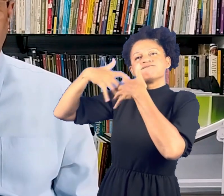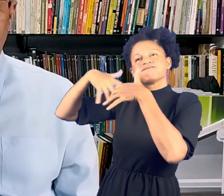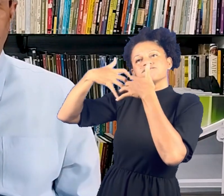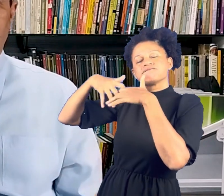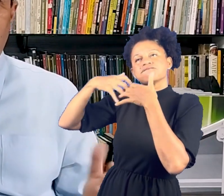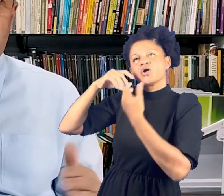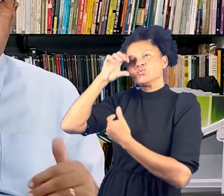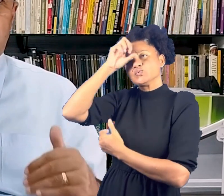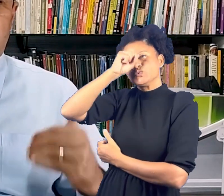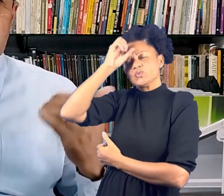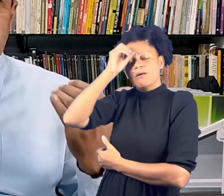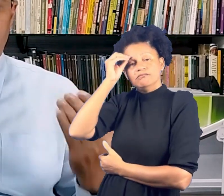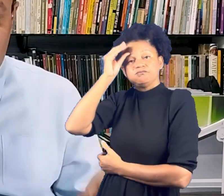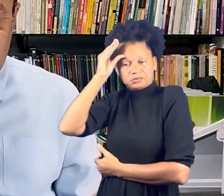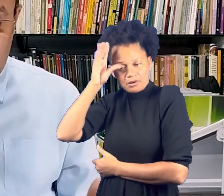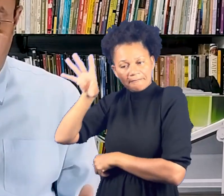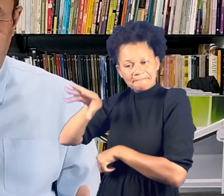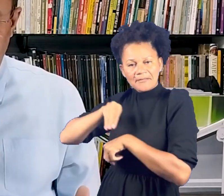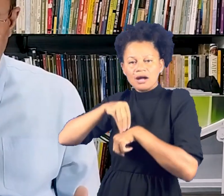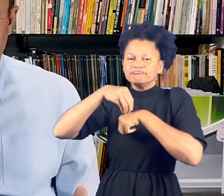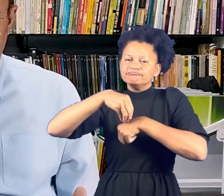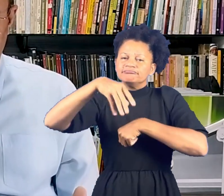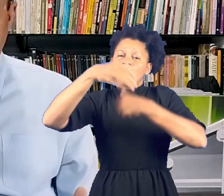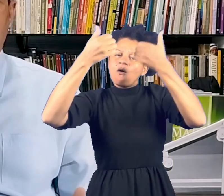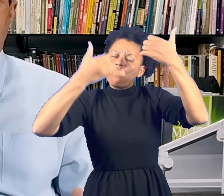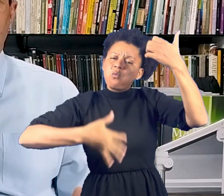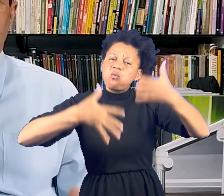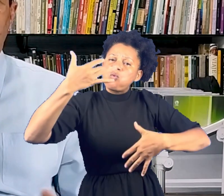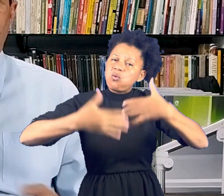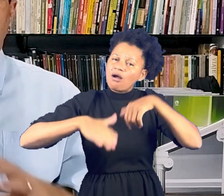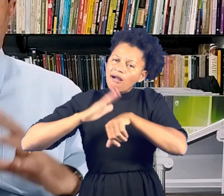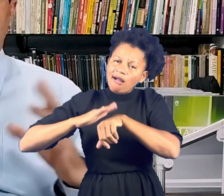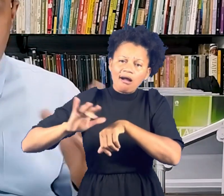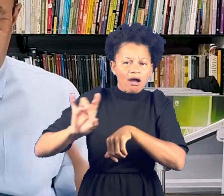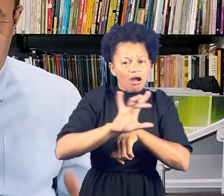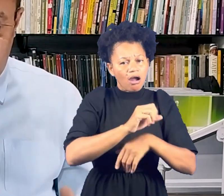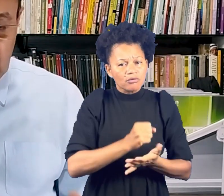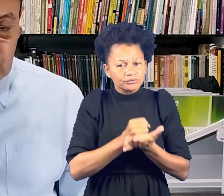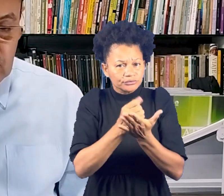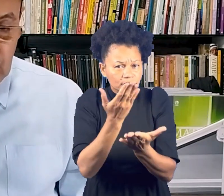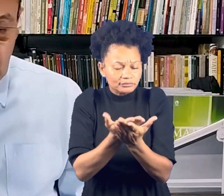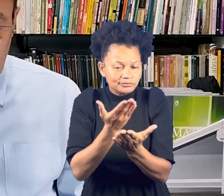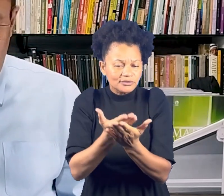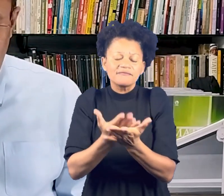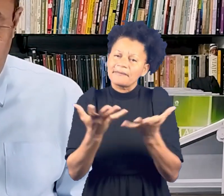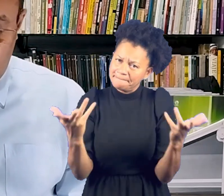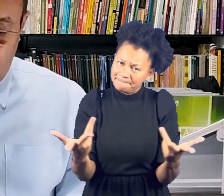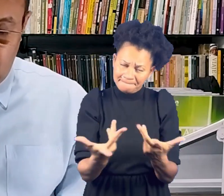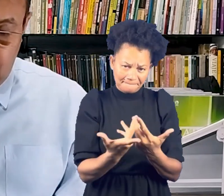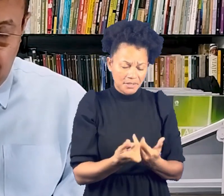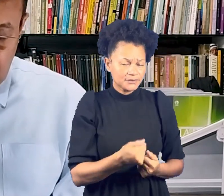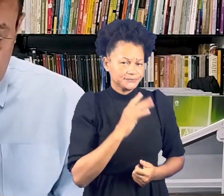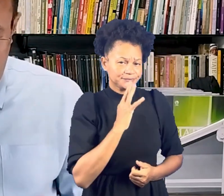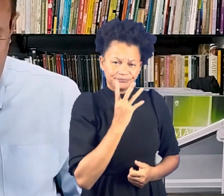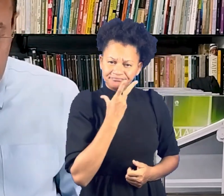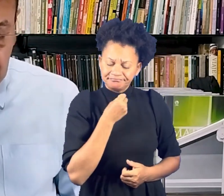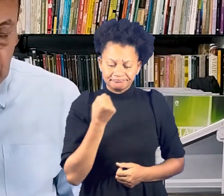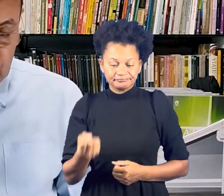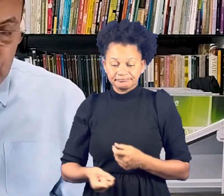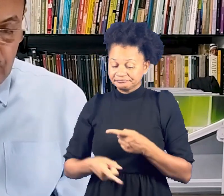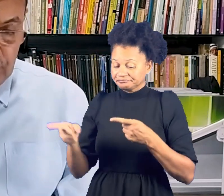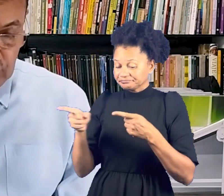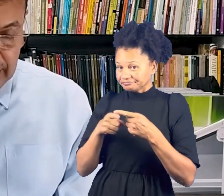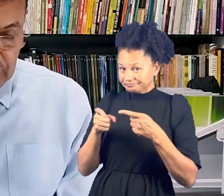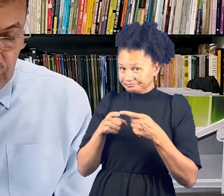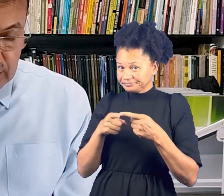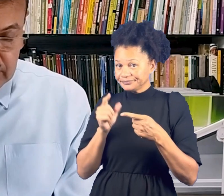complementarizar o seu estudo, complementarizar a sua aula, e assim nós enriquecermos o nosso estudo. Então,